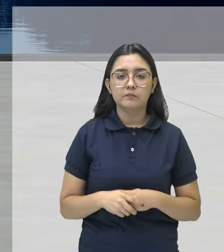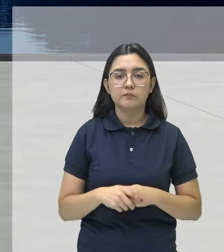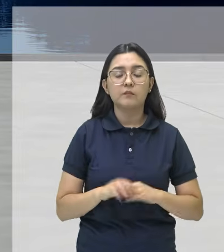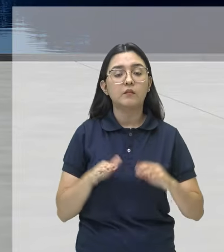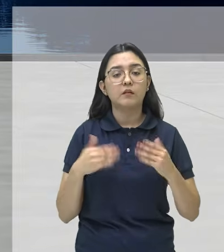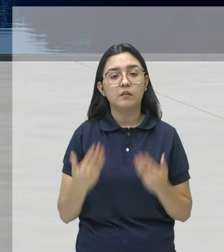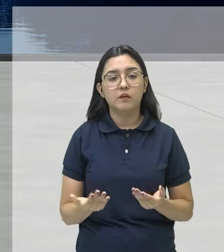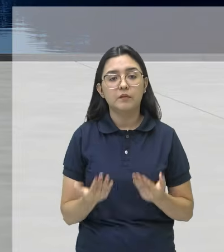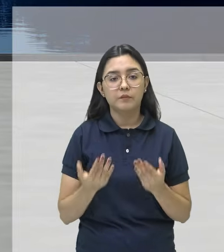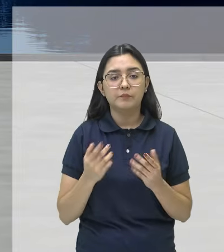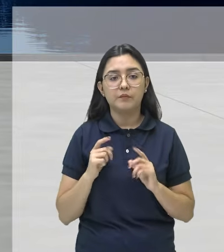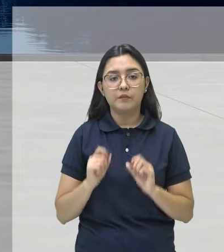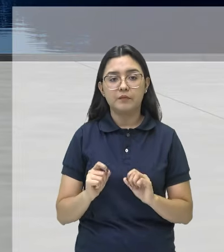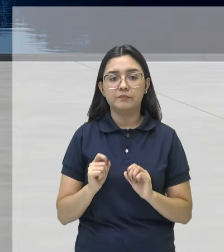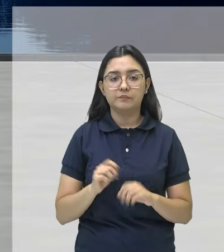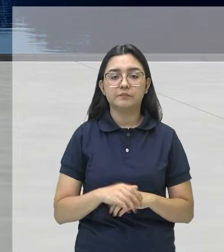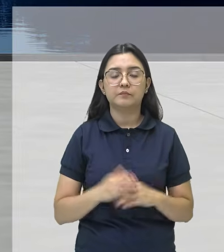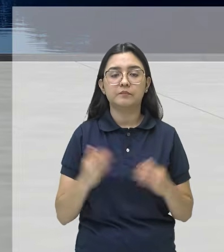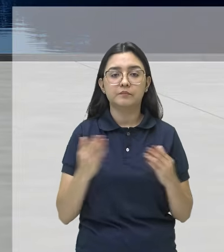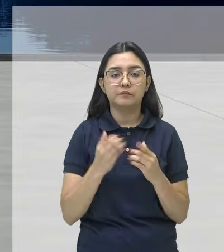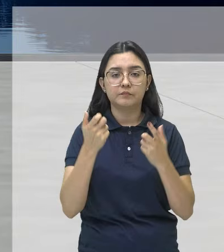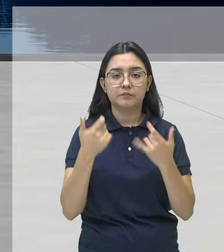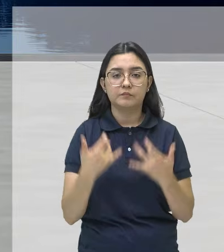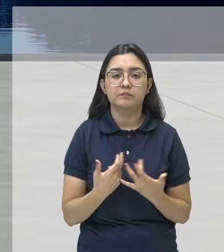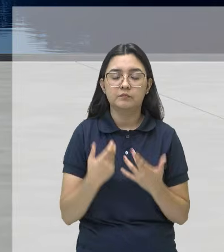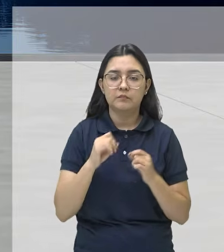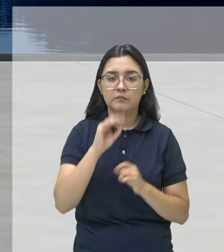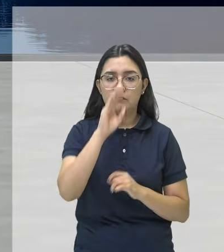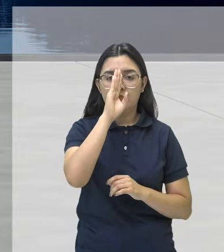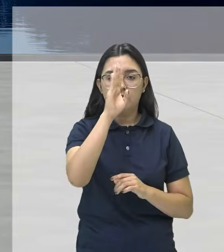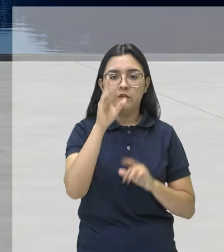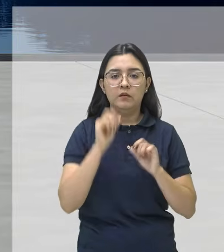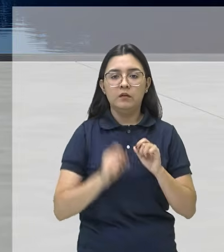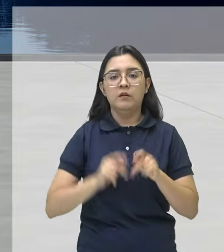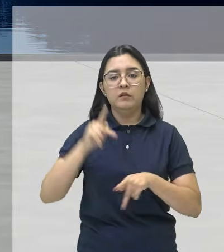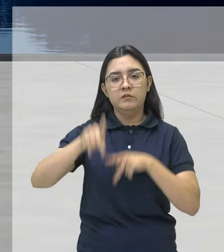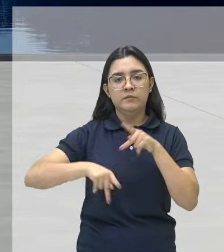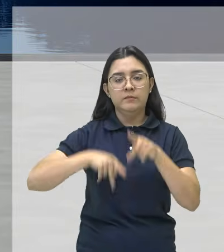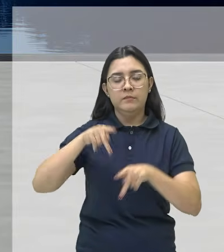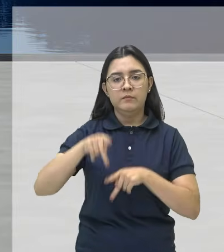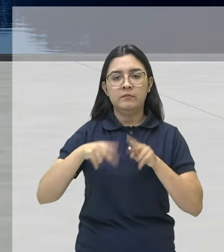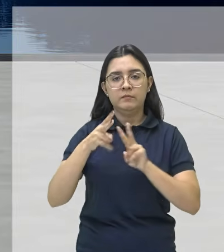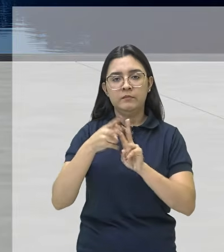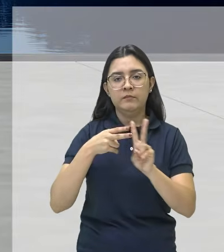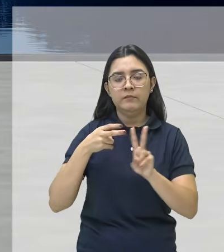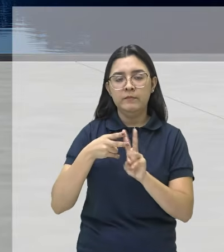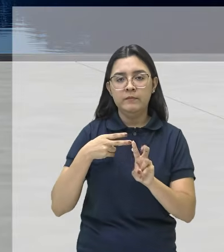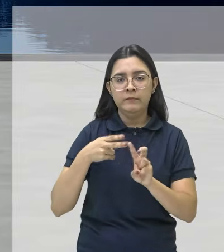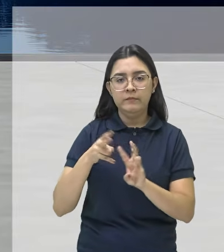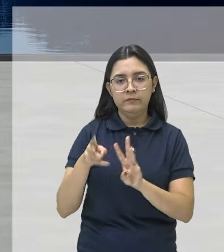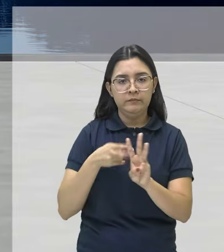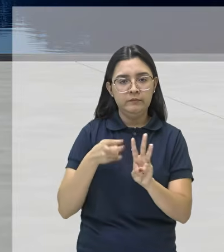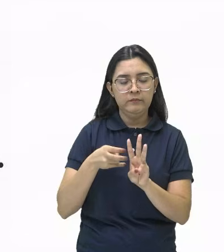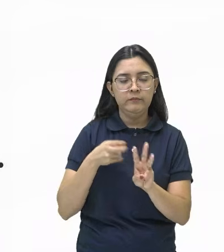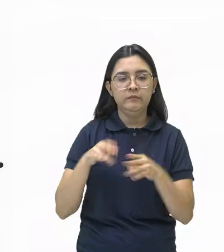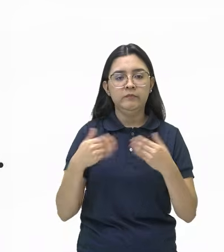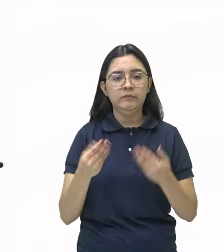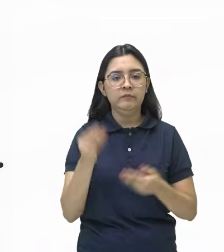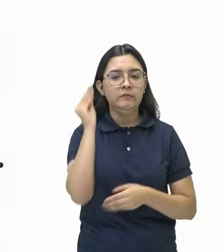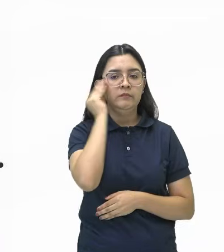E aqui nós vamos falar especificamente dos povos indígenas. Então vamos